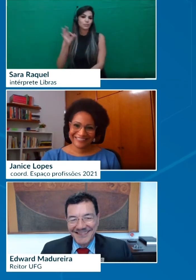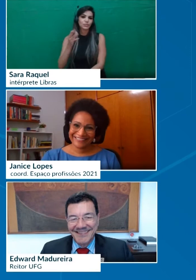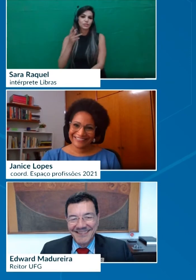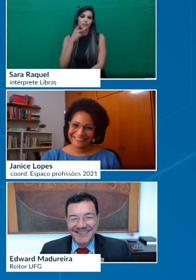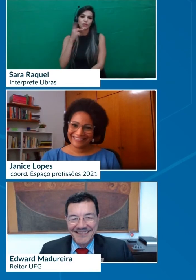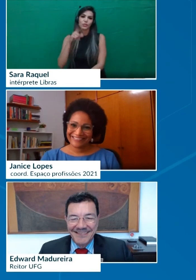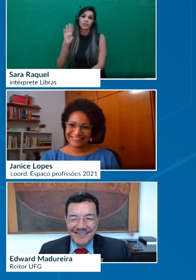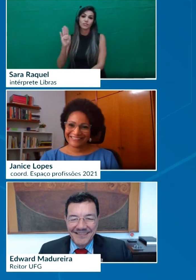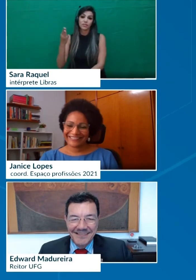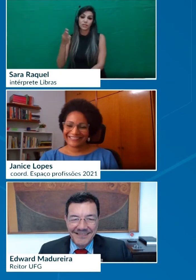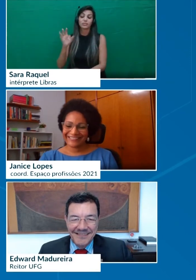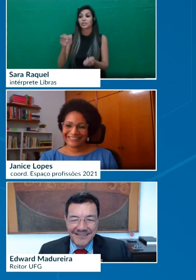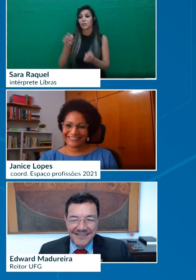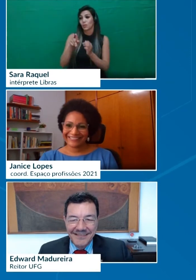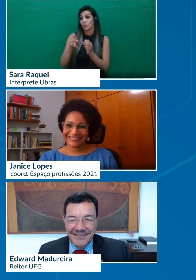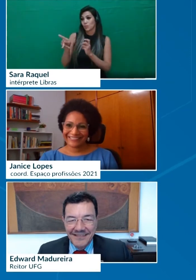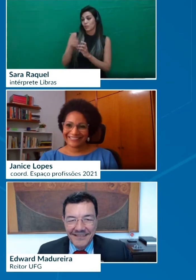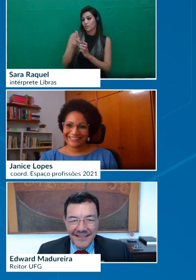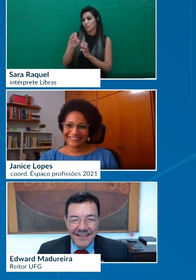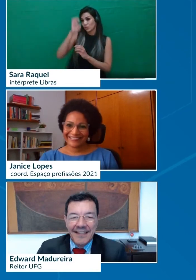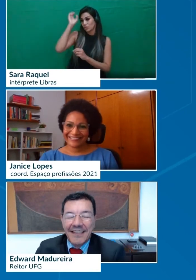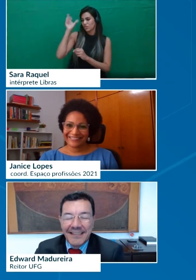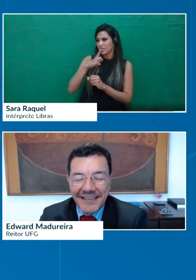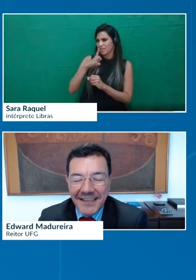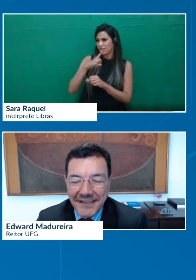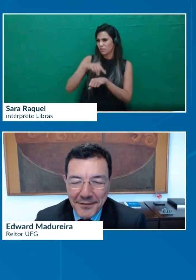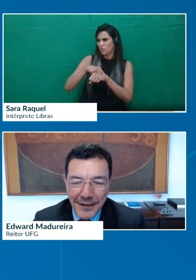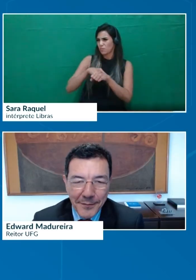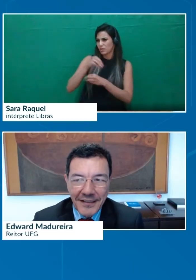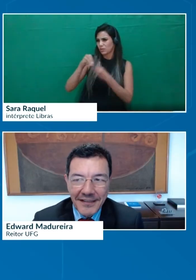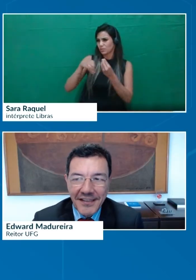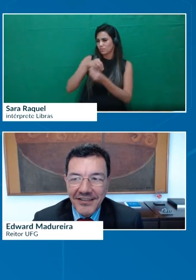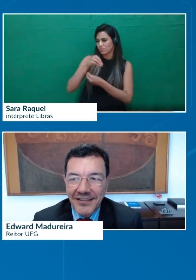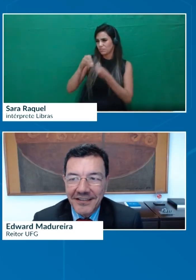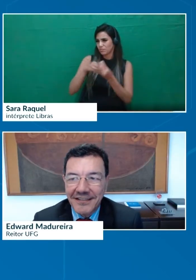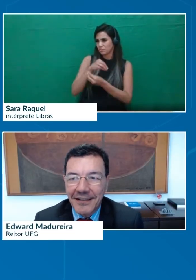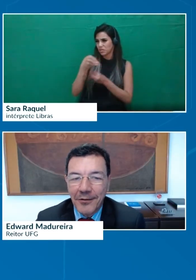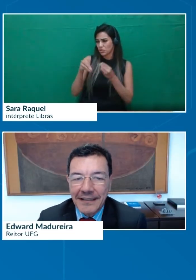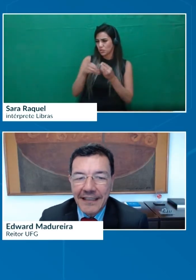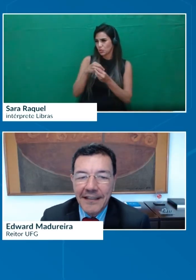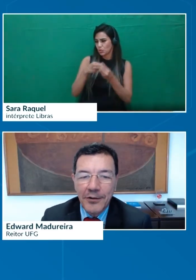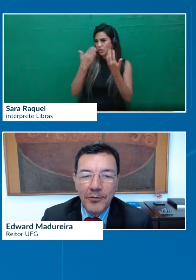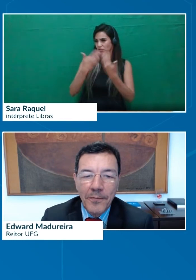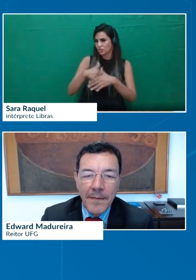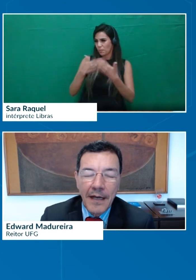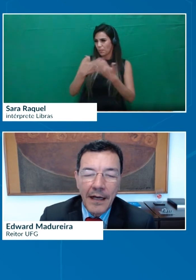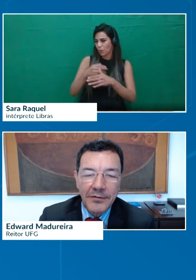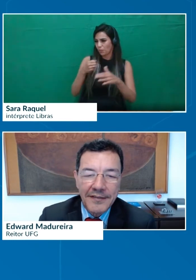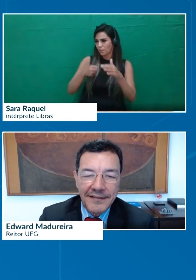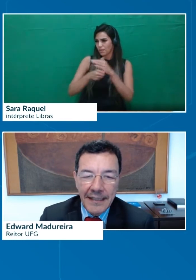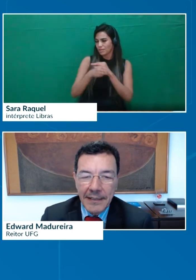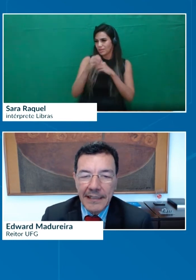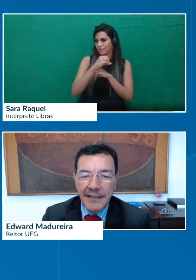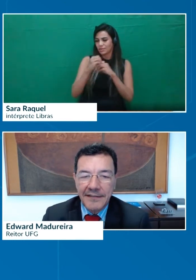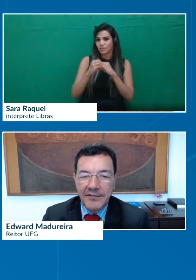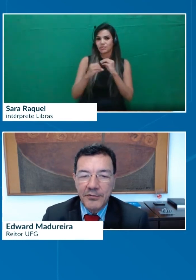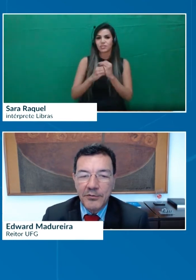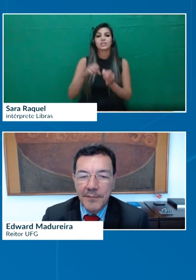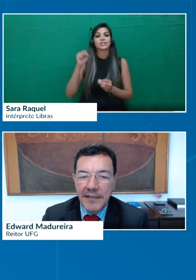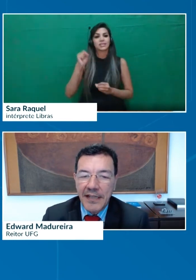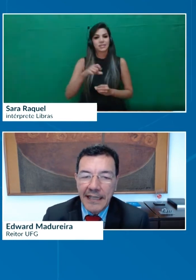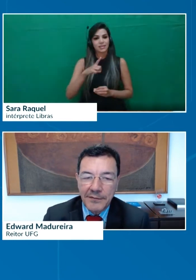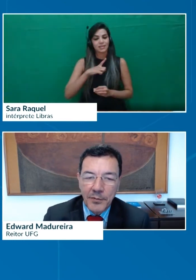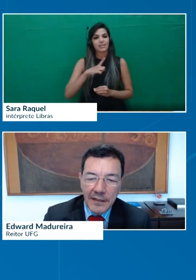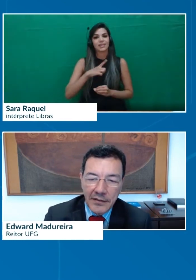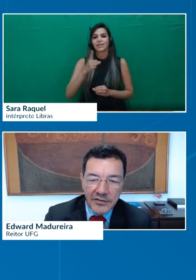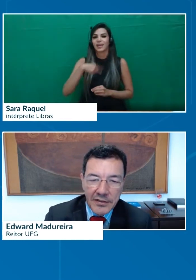período aí de processo seletivo misto? Sim, tivemos. A gente não aderiu ao sistema Enem-SISU